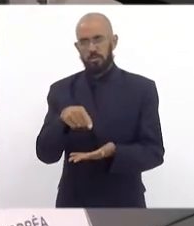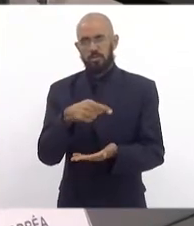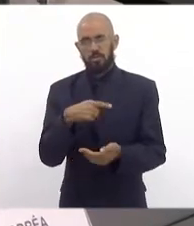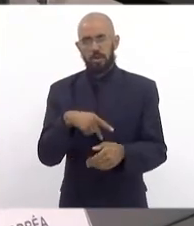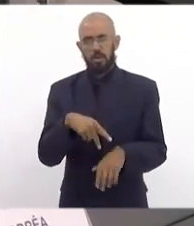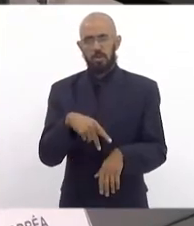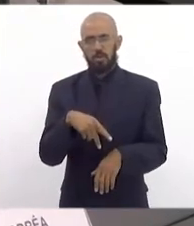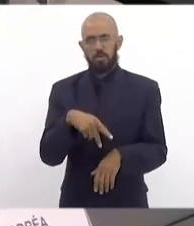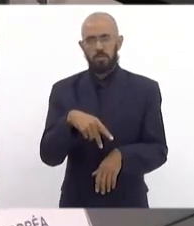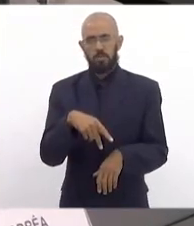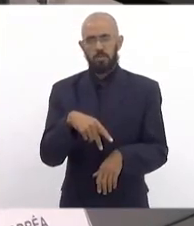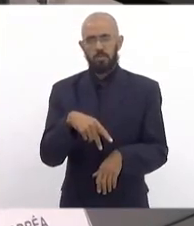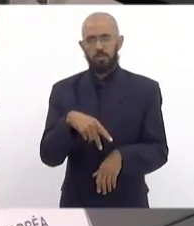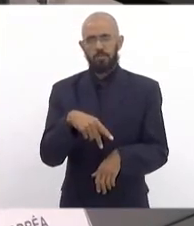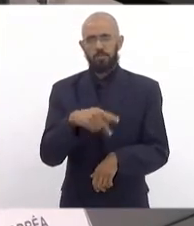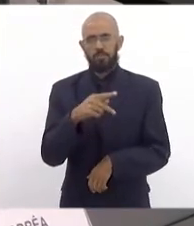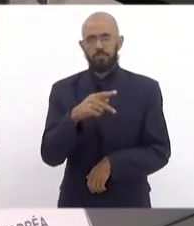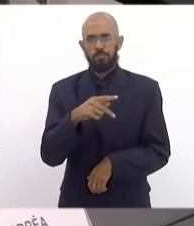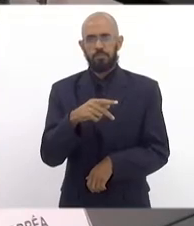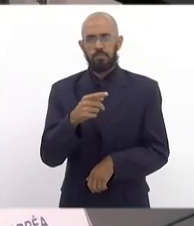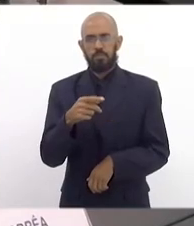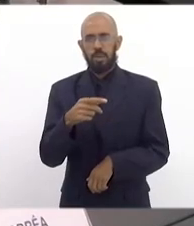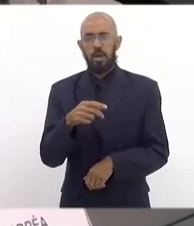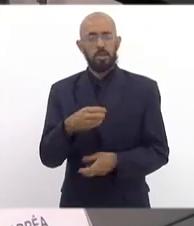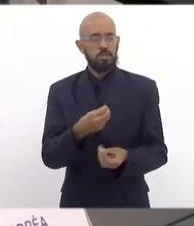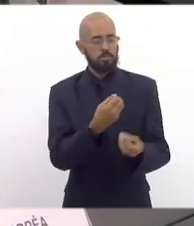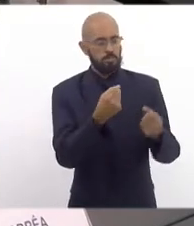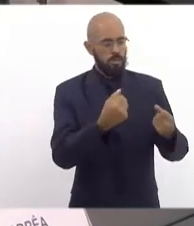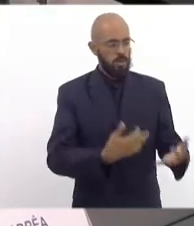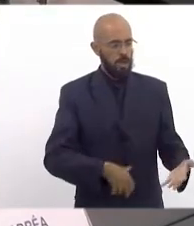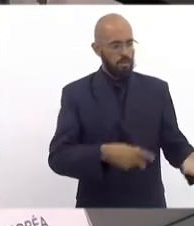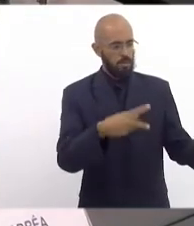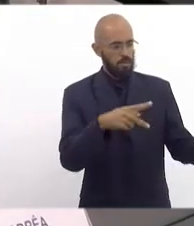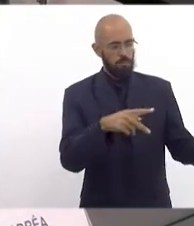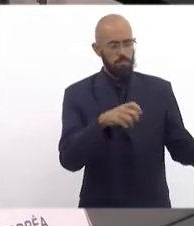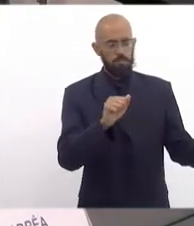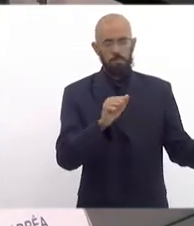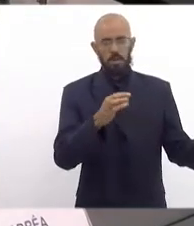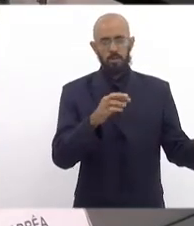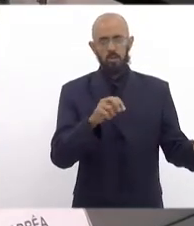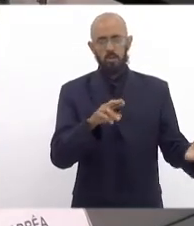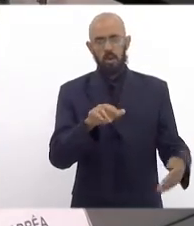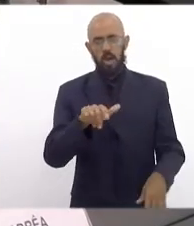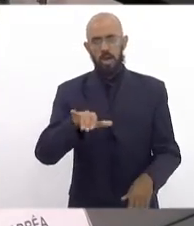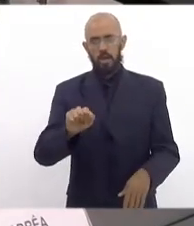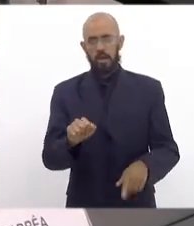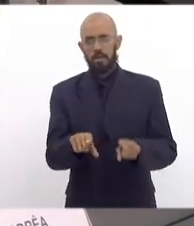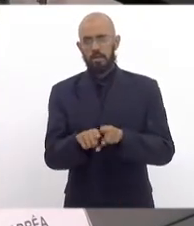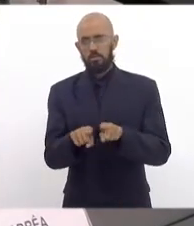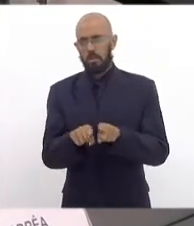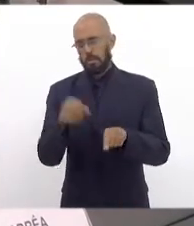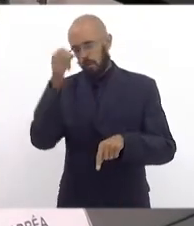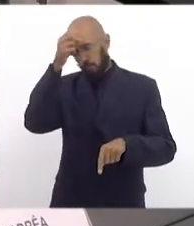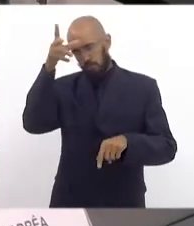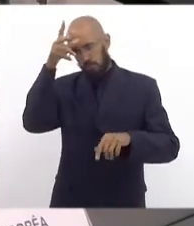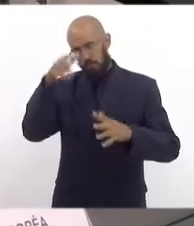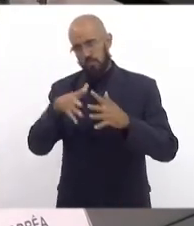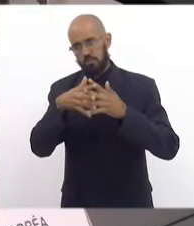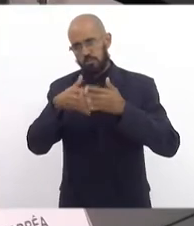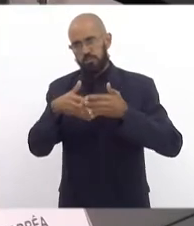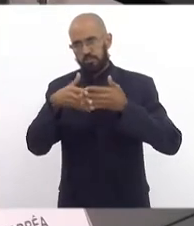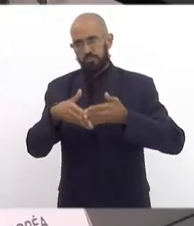e leva isso para o bom tempo colocar aqui a minha a minha total disponibilidade para que ele possa encontrar um caminho que